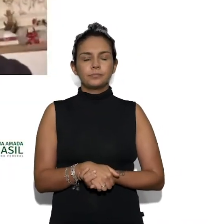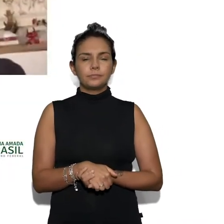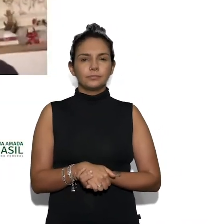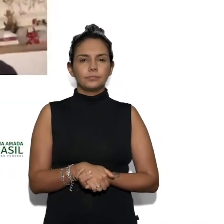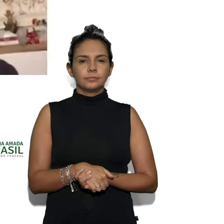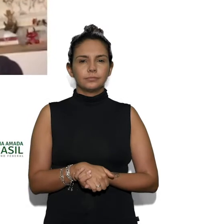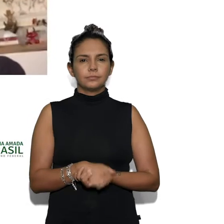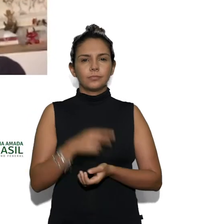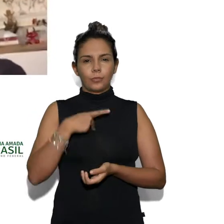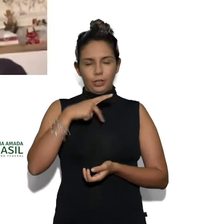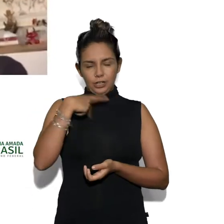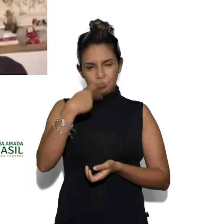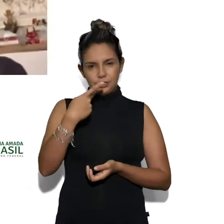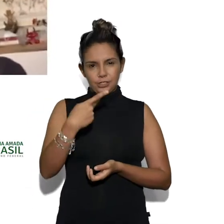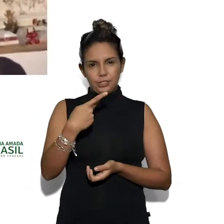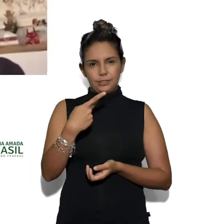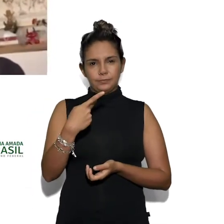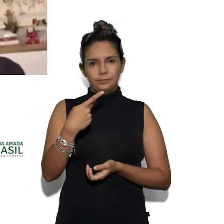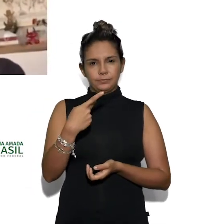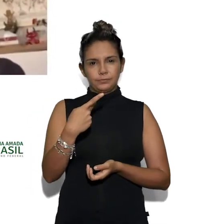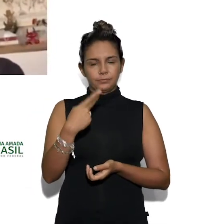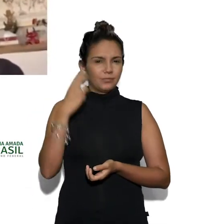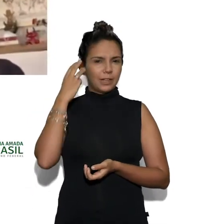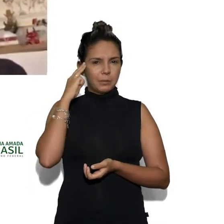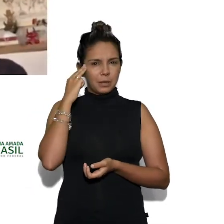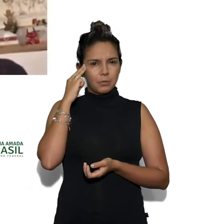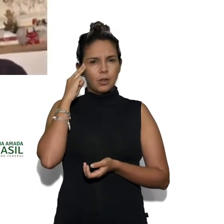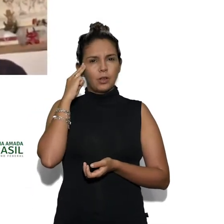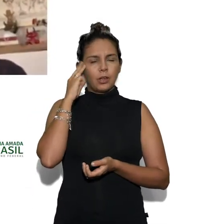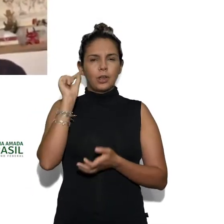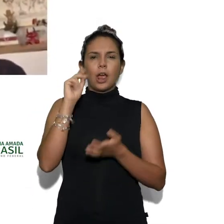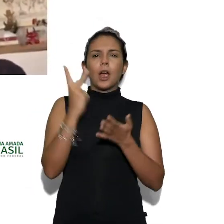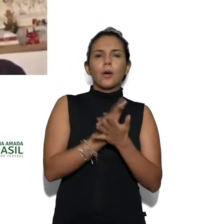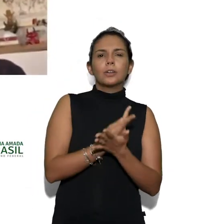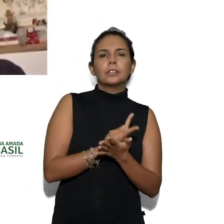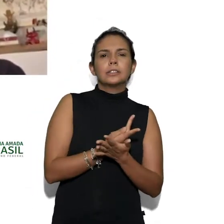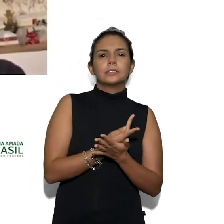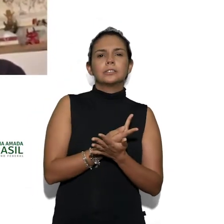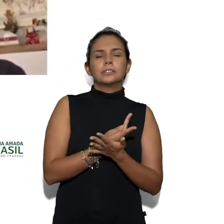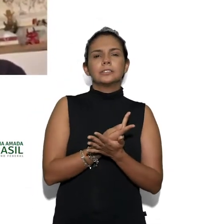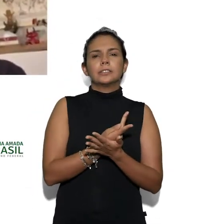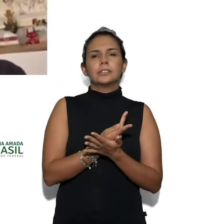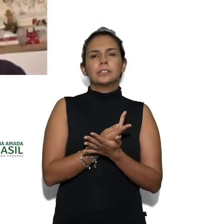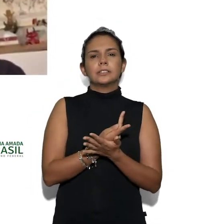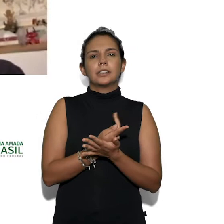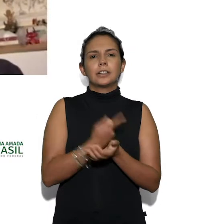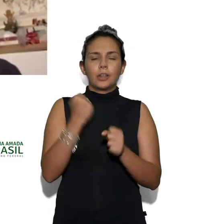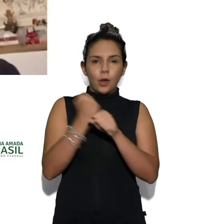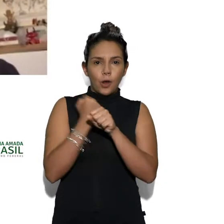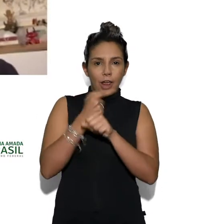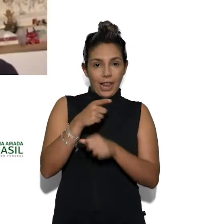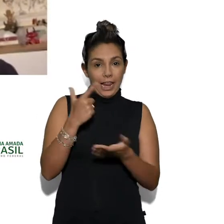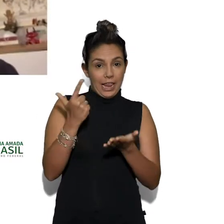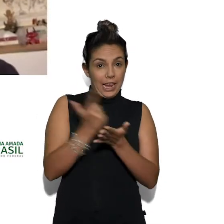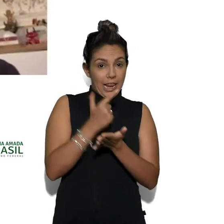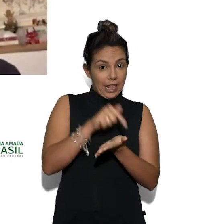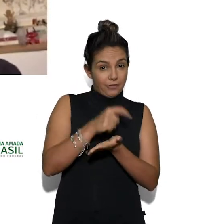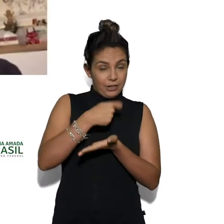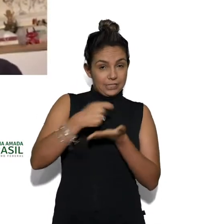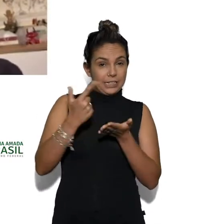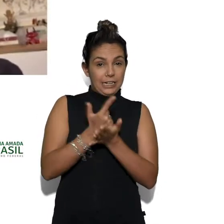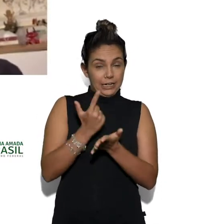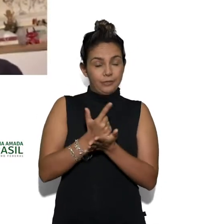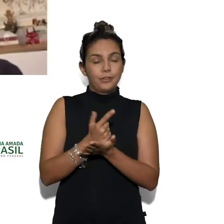Eu diria até que a memória foi acontecendo na construção deste livro, na escrita deste